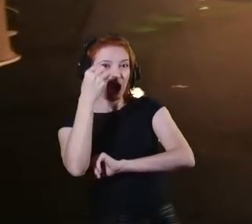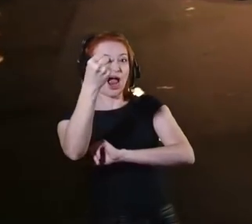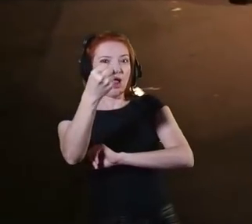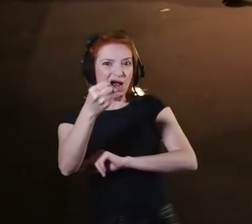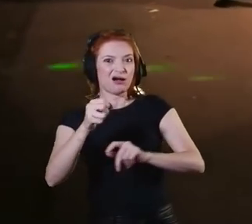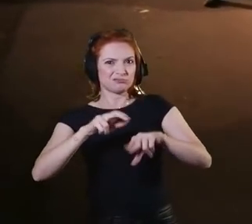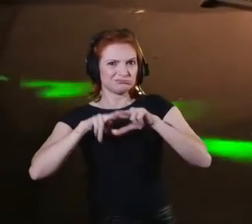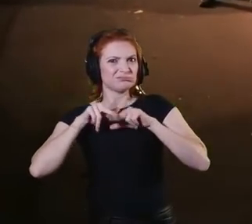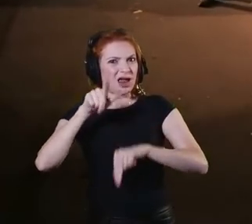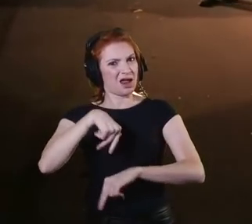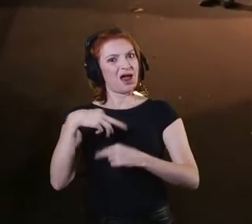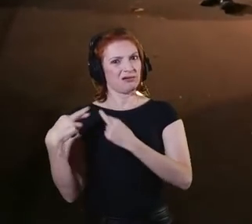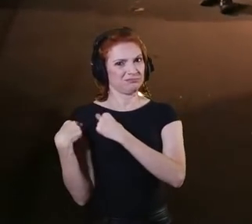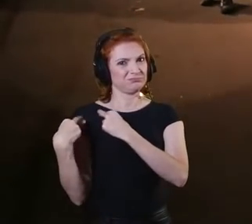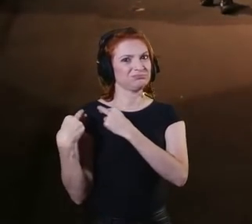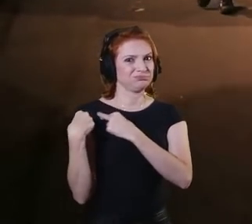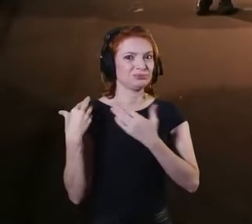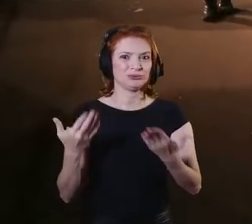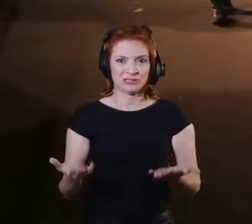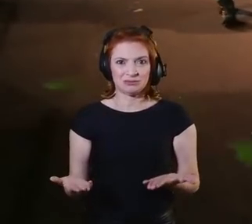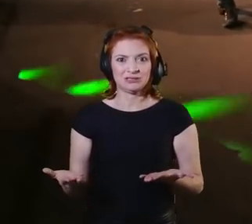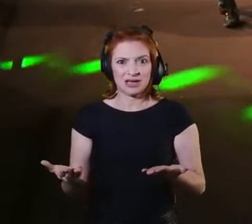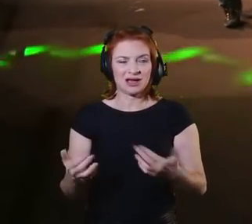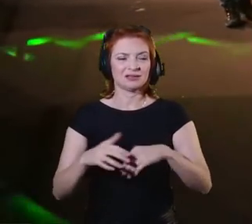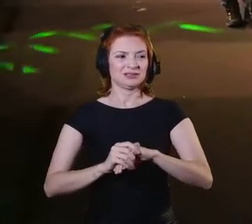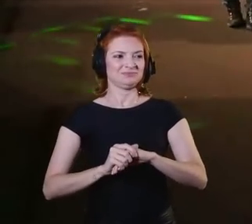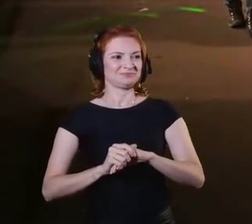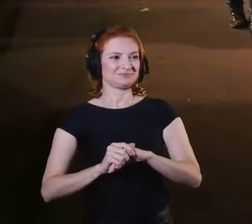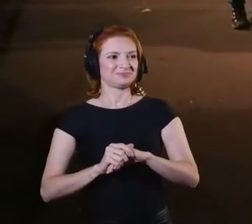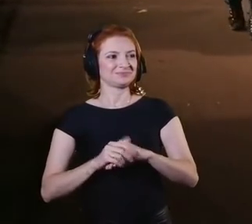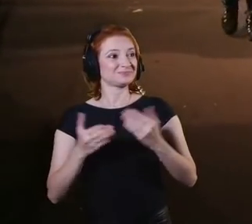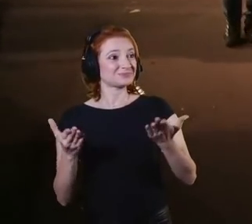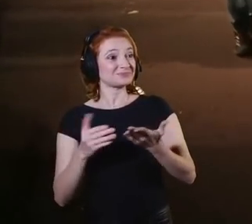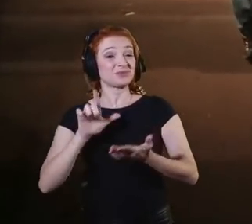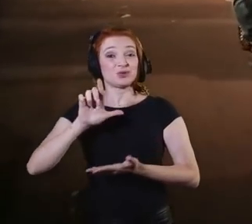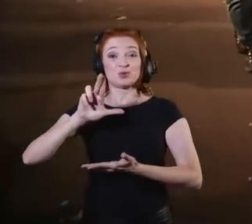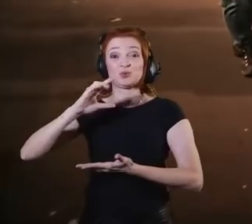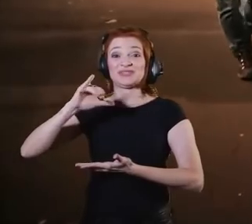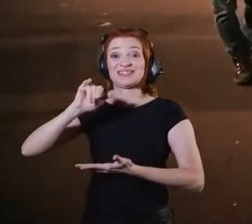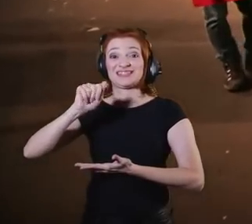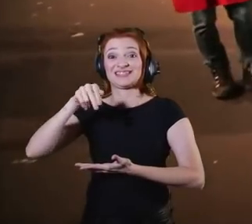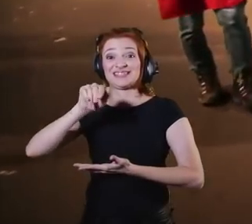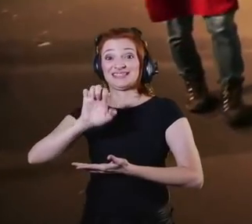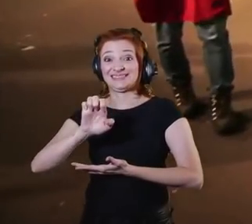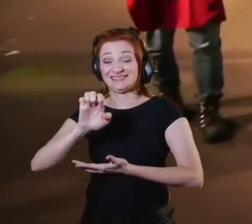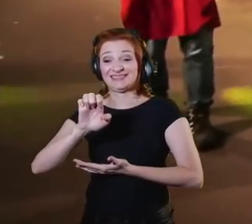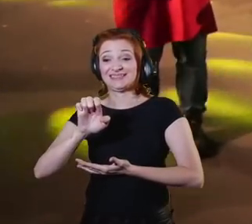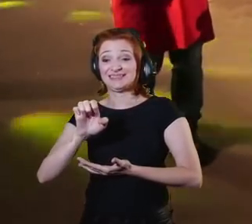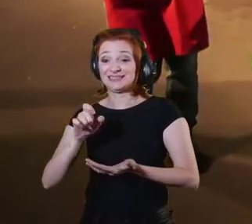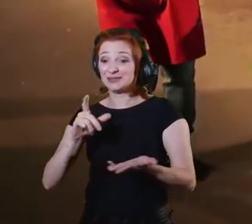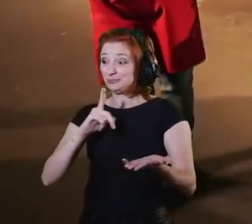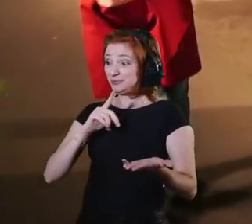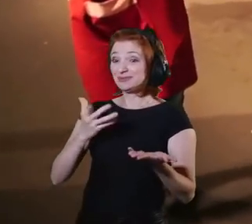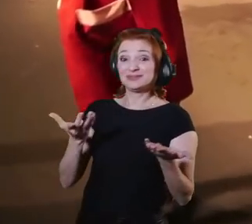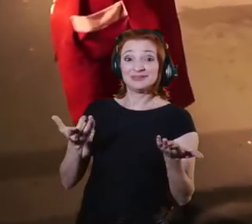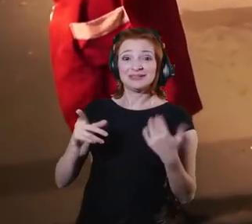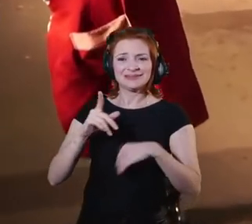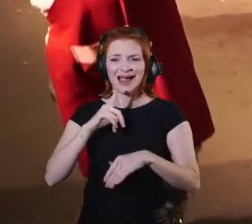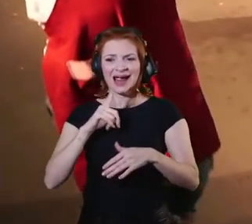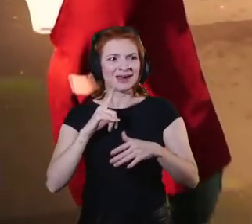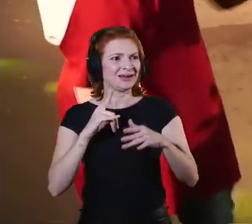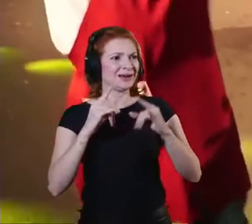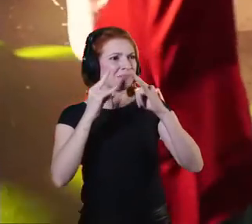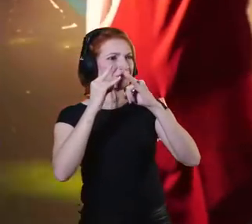uma responsabilidade para se tratar com isso. Luciane Modena, as tantas